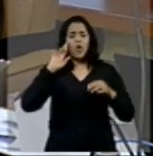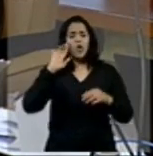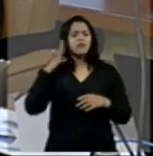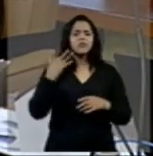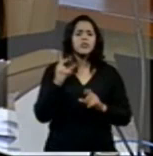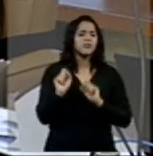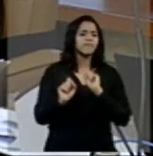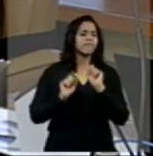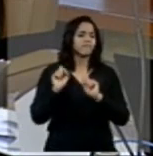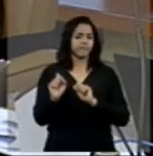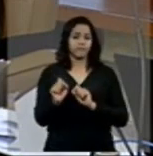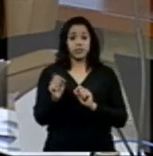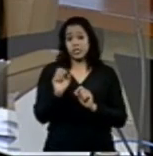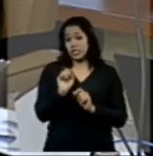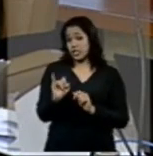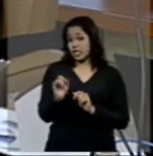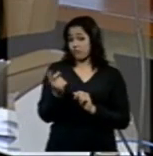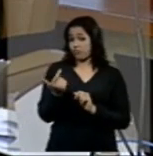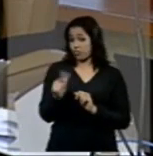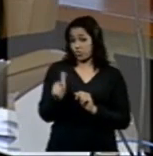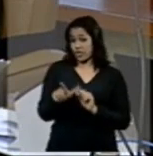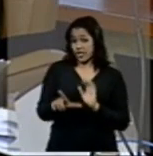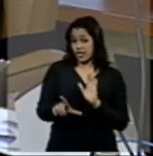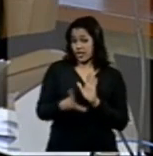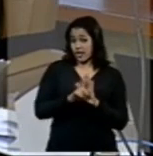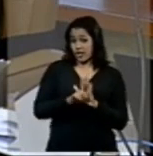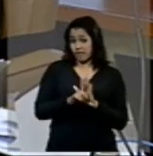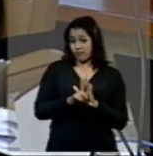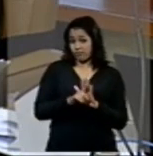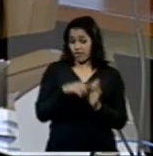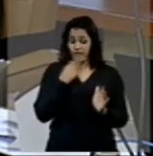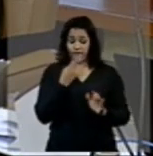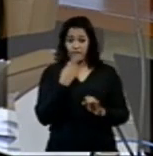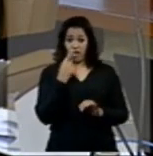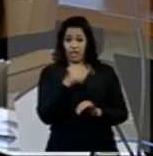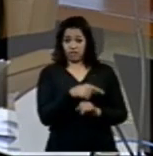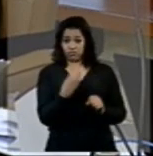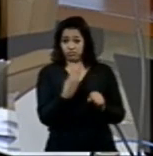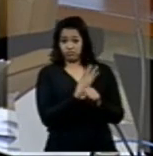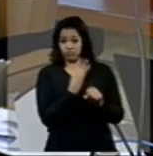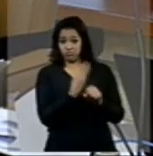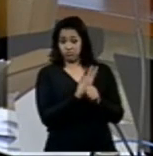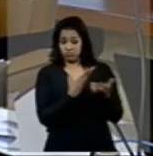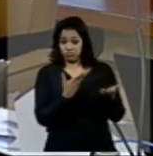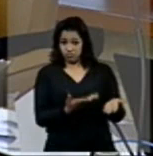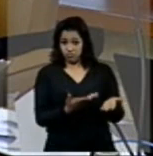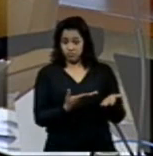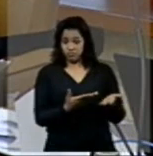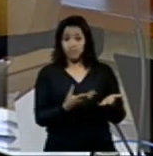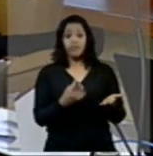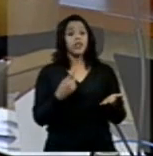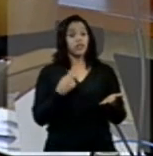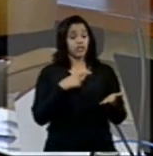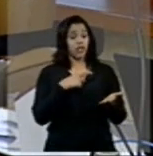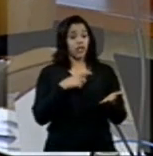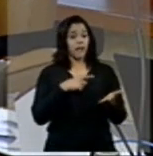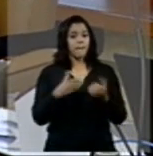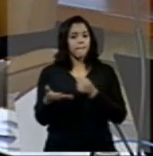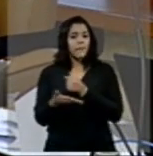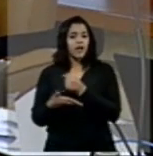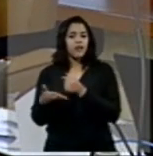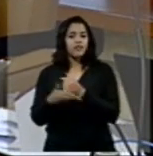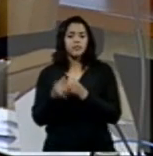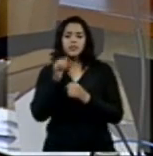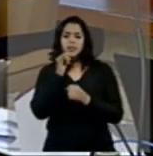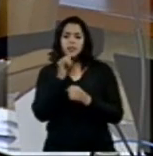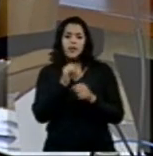jurisprudencial, na ausência de leis, sobre essa modalidade de terceirização com base nos conceitos de